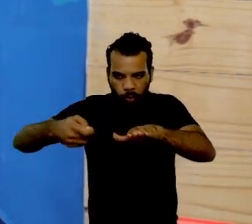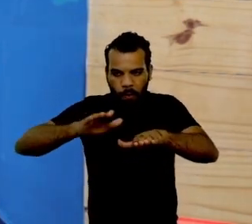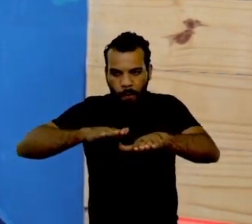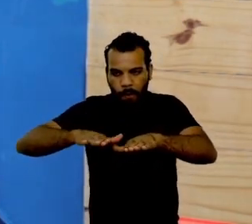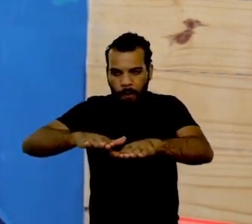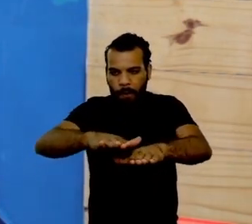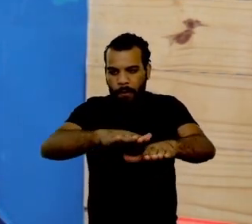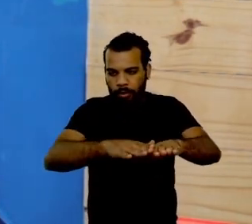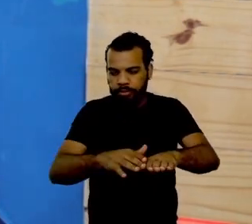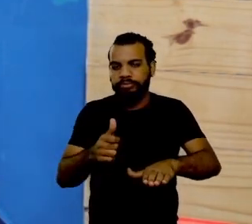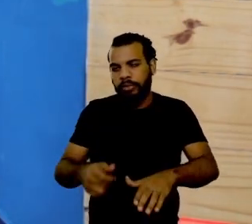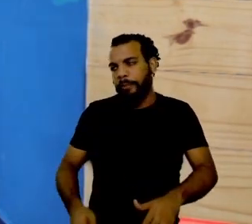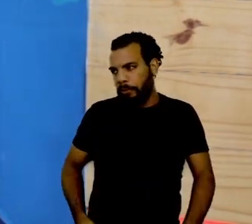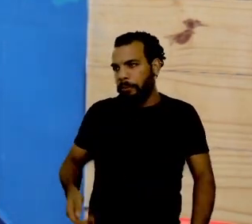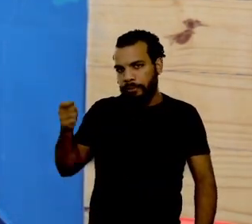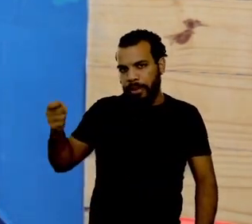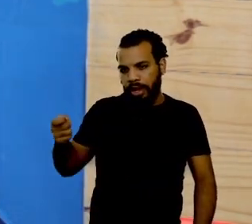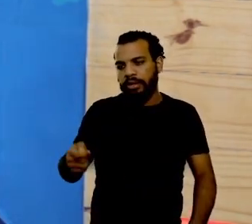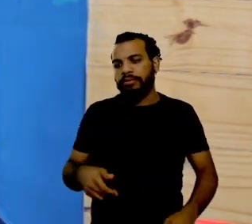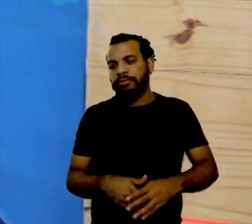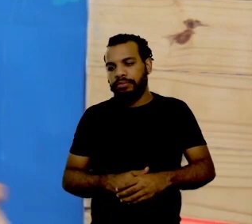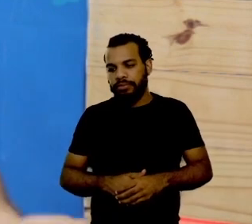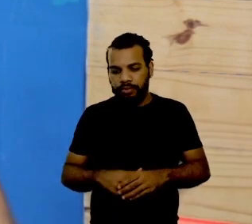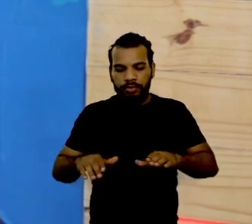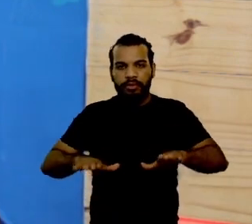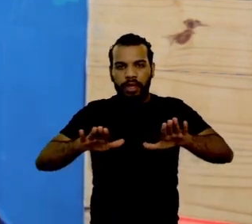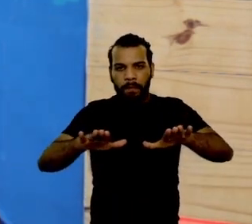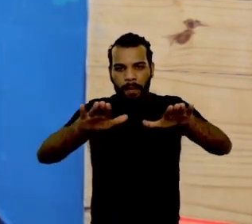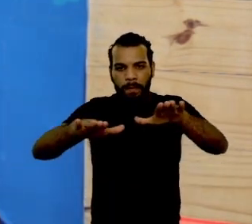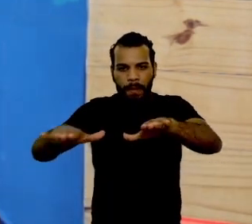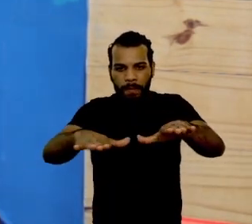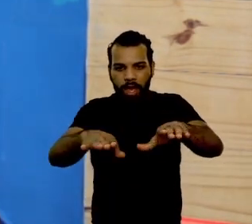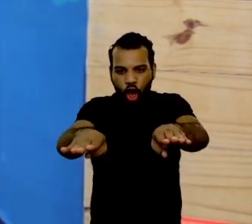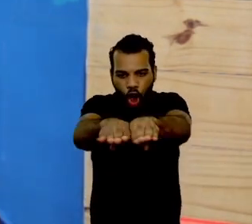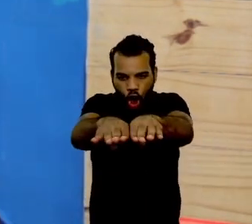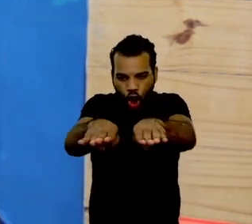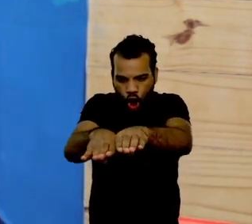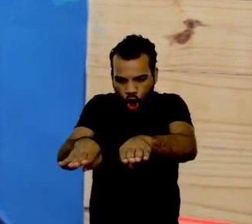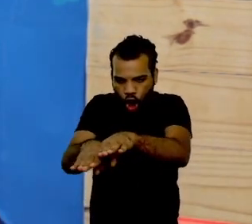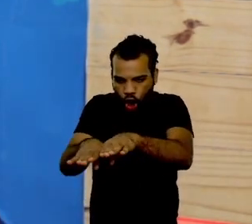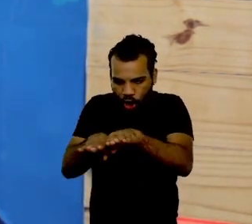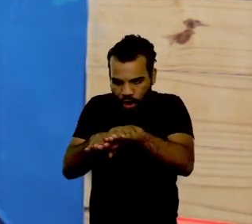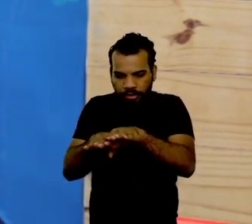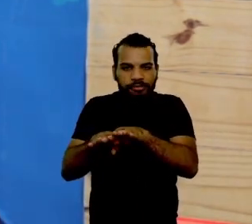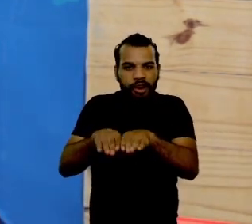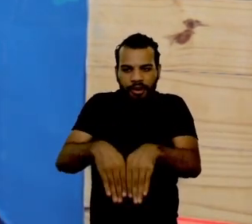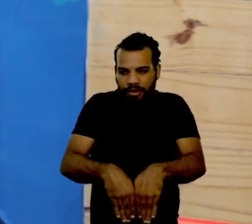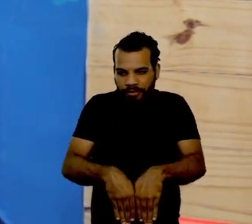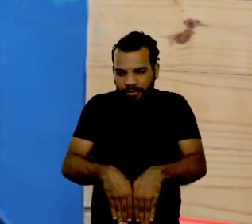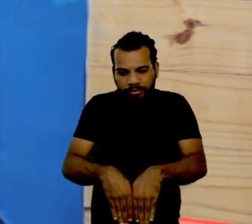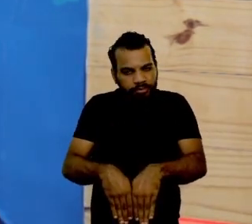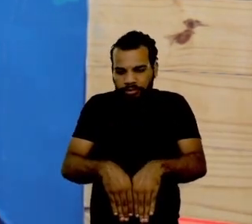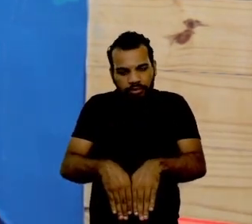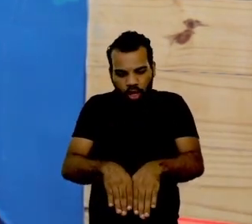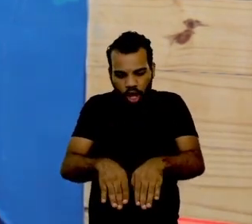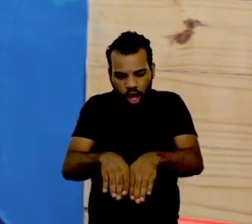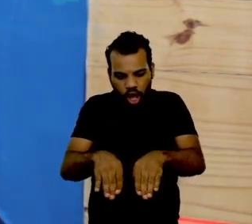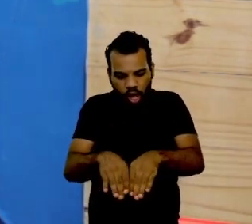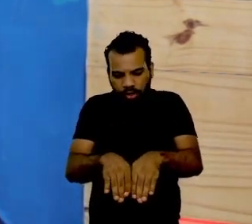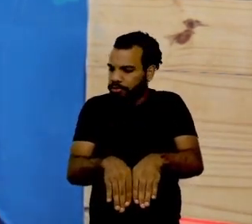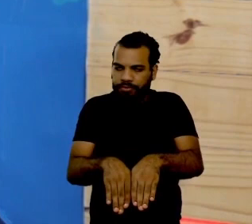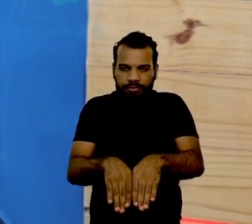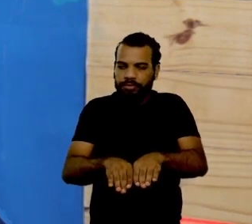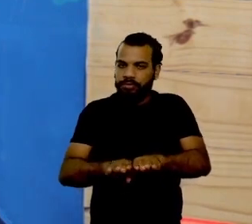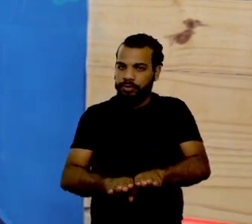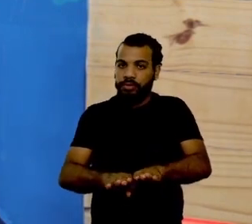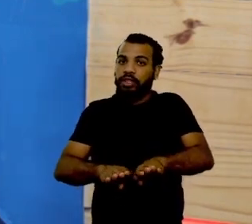colocar a cerâmica e ela não coloca uma cerâmica colada com a outra. Ela coloca a cerâmica, mas do lado bota um